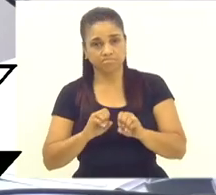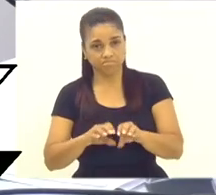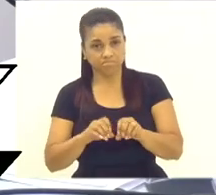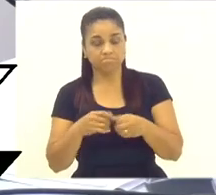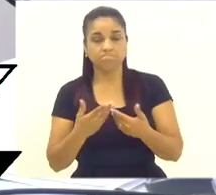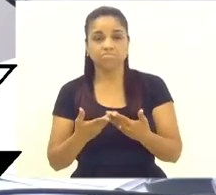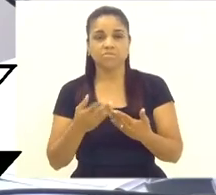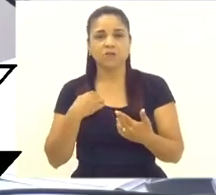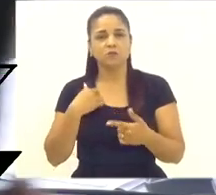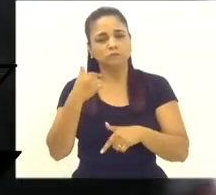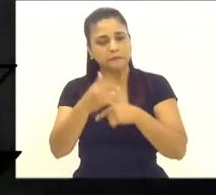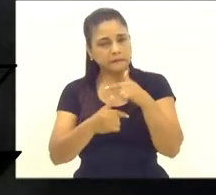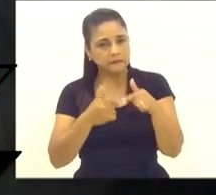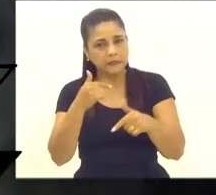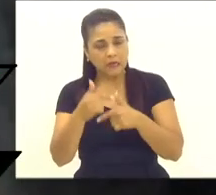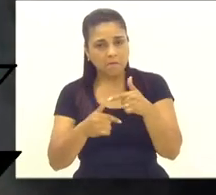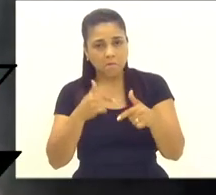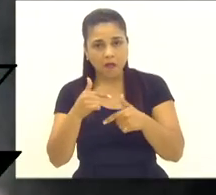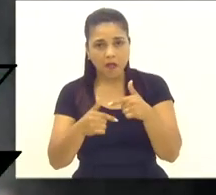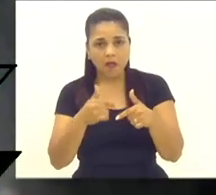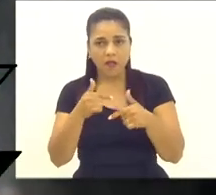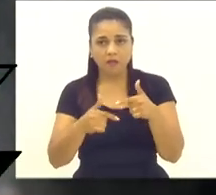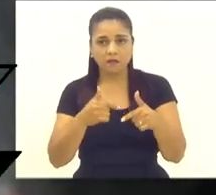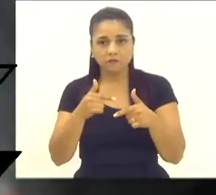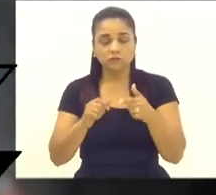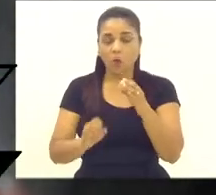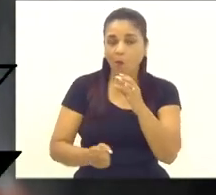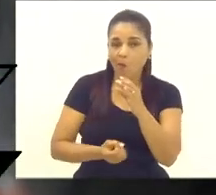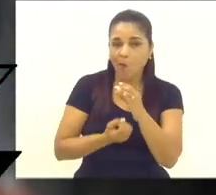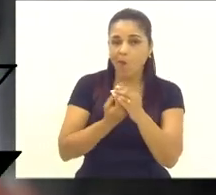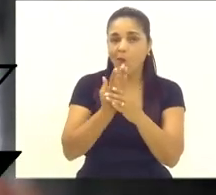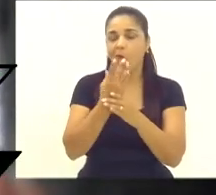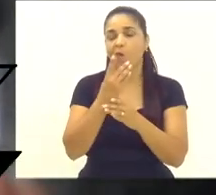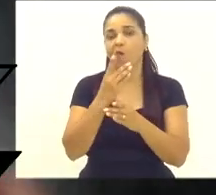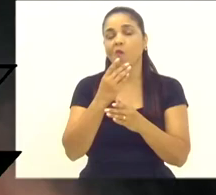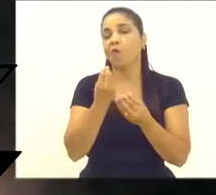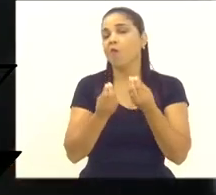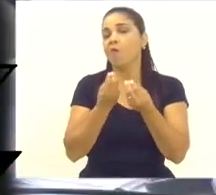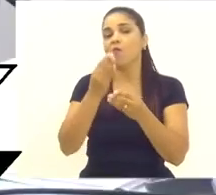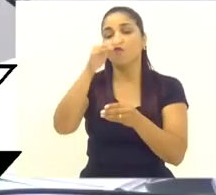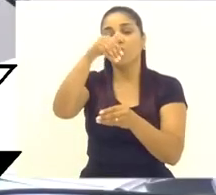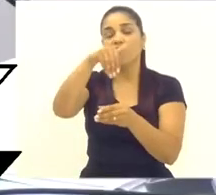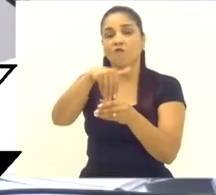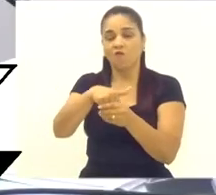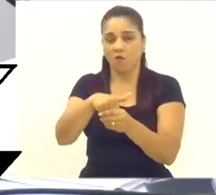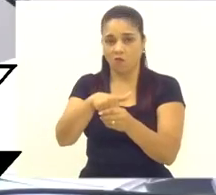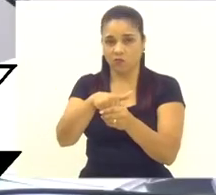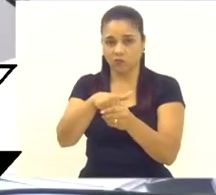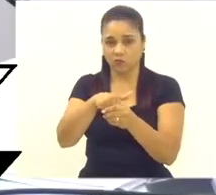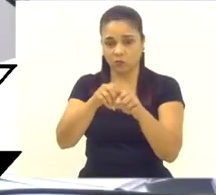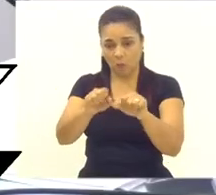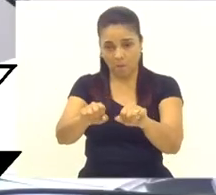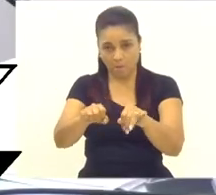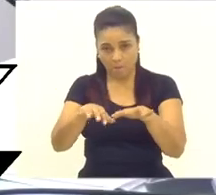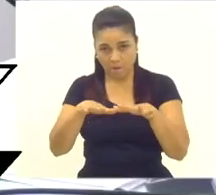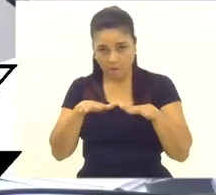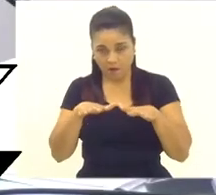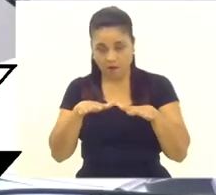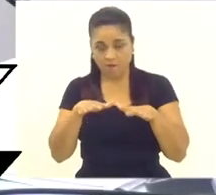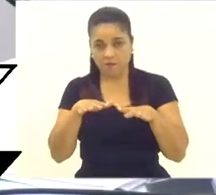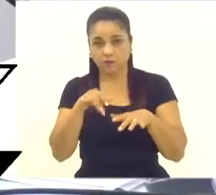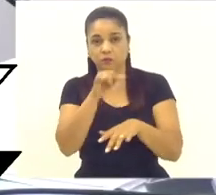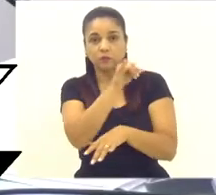Fiz um trabalho sobre a origem do voto no Parlamento Fluminense origem do voto Parlamento